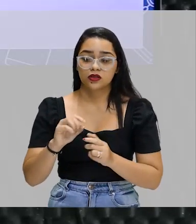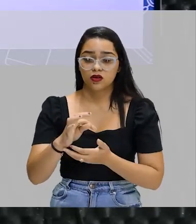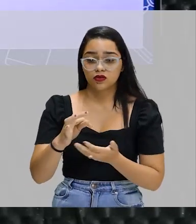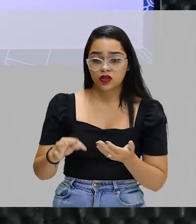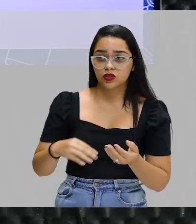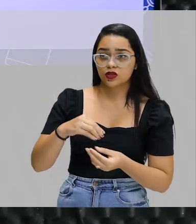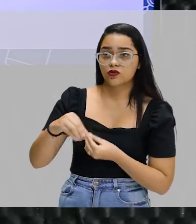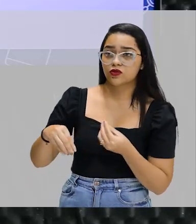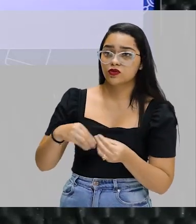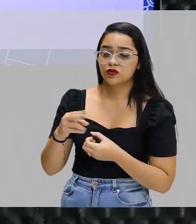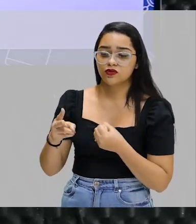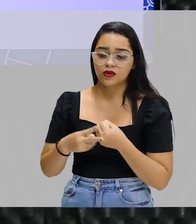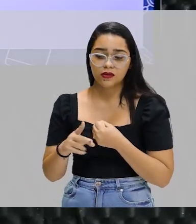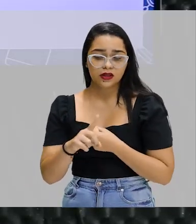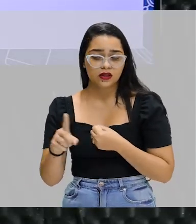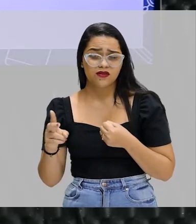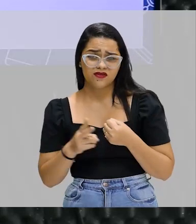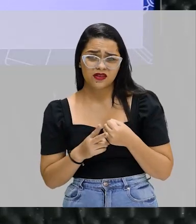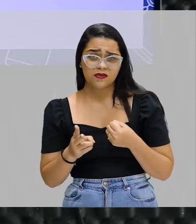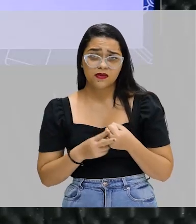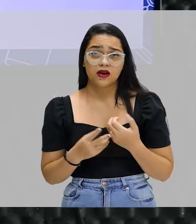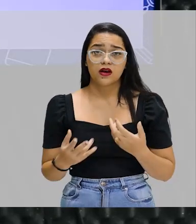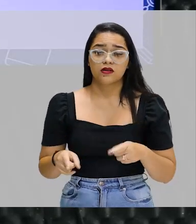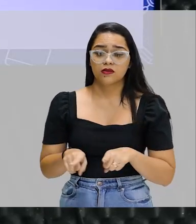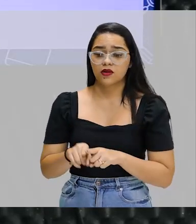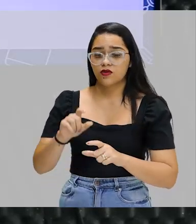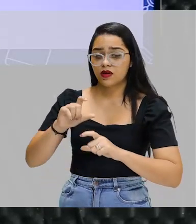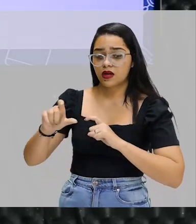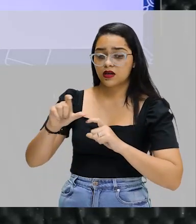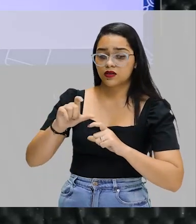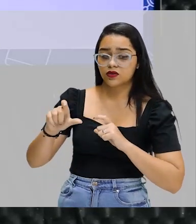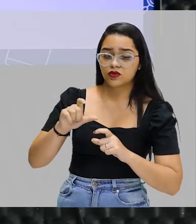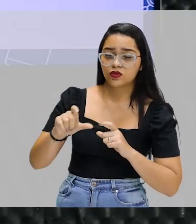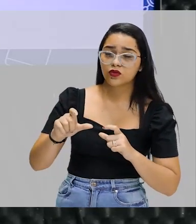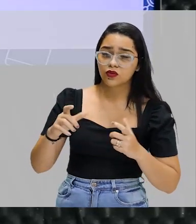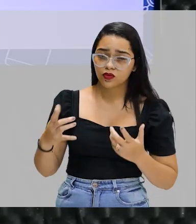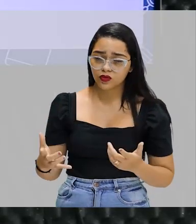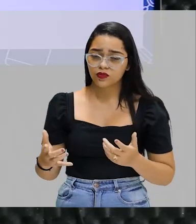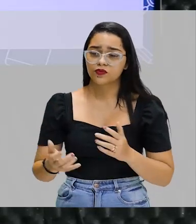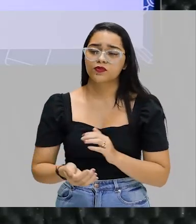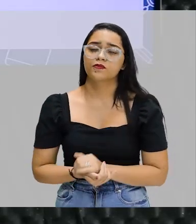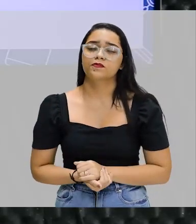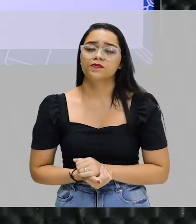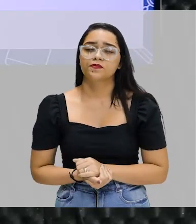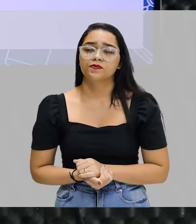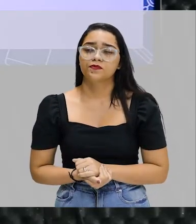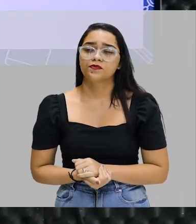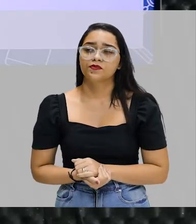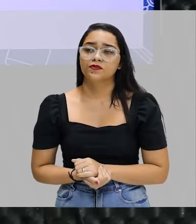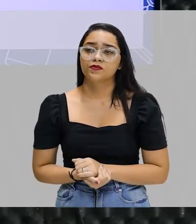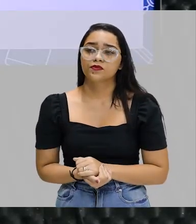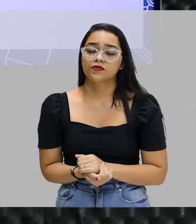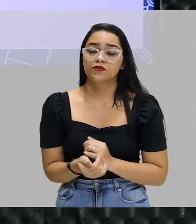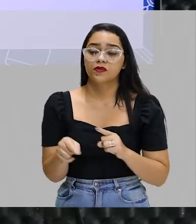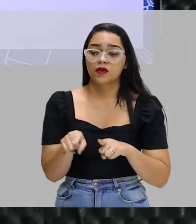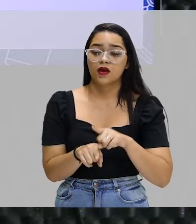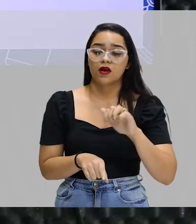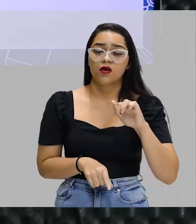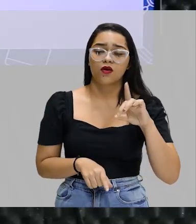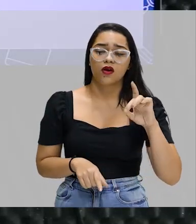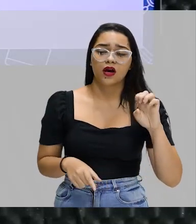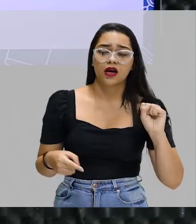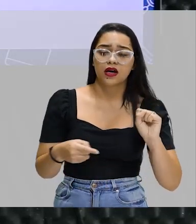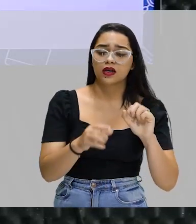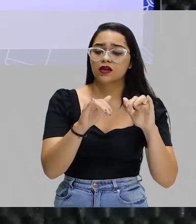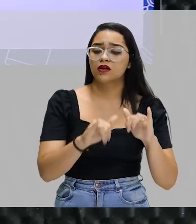que misturam linguagem verbal e não verbal, o cartoon, a charge, a tirinha. Tá? Os ads, que são